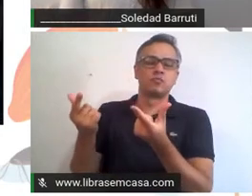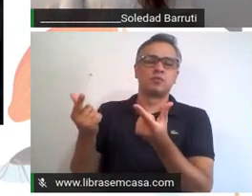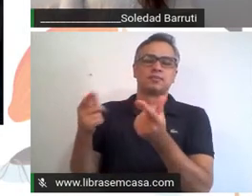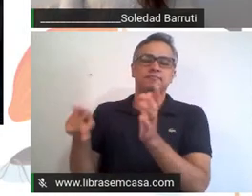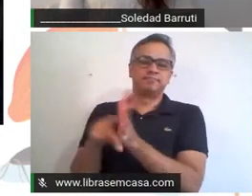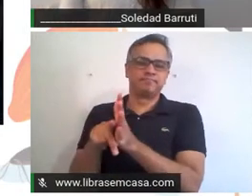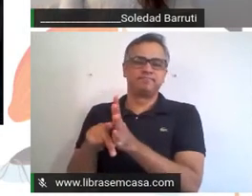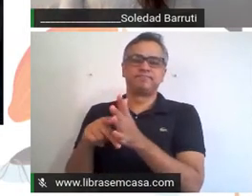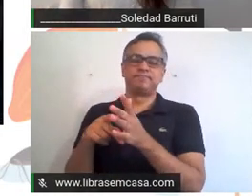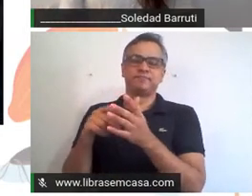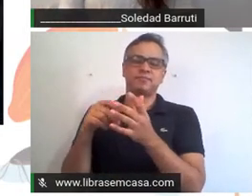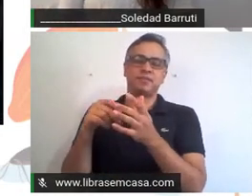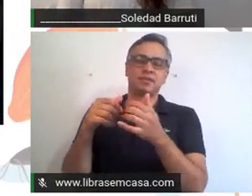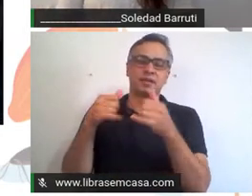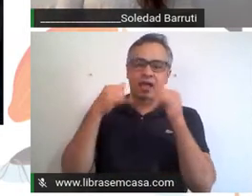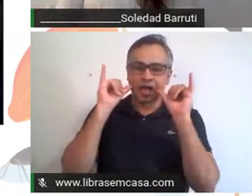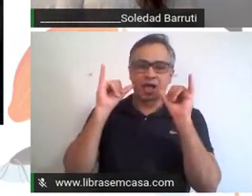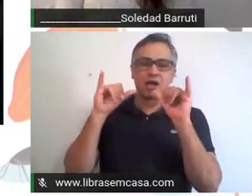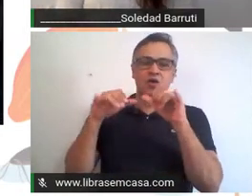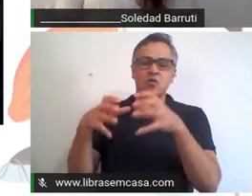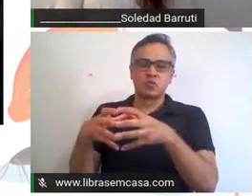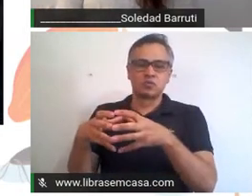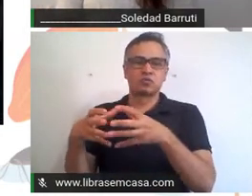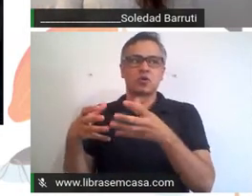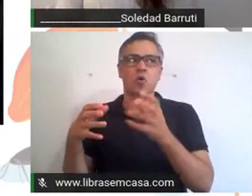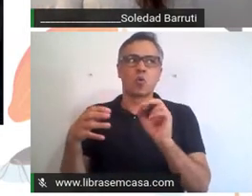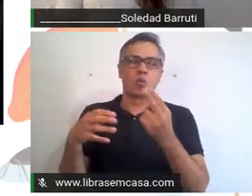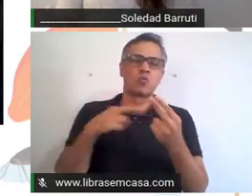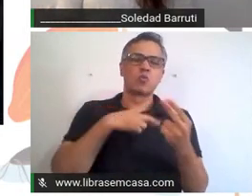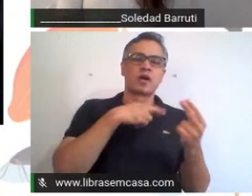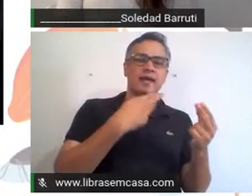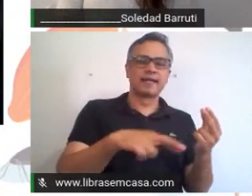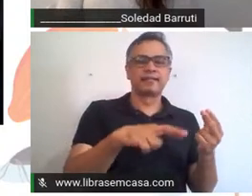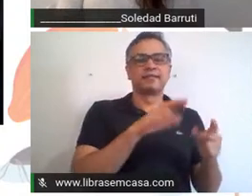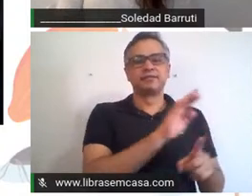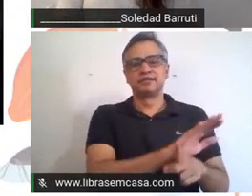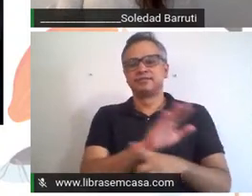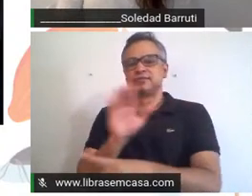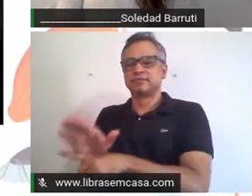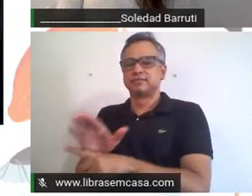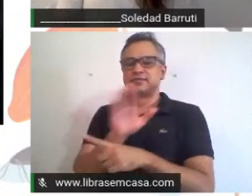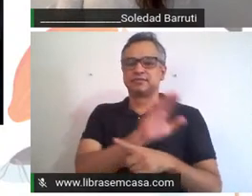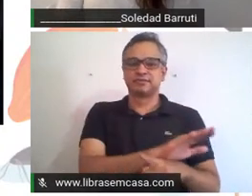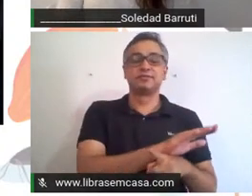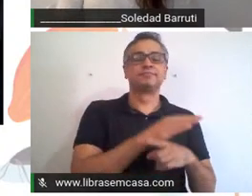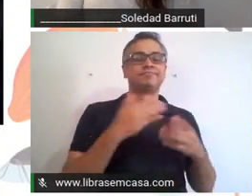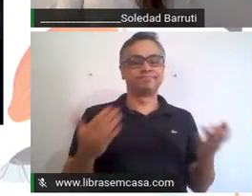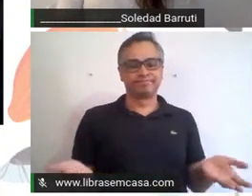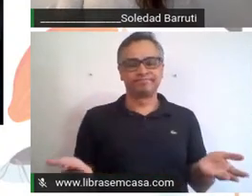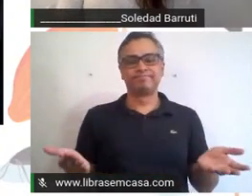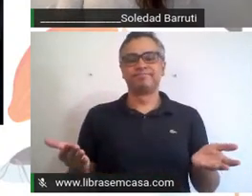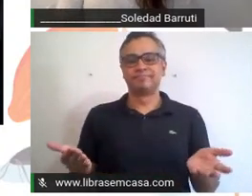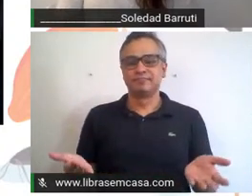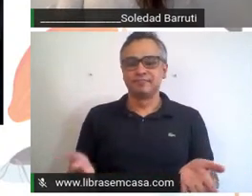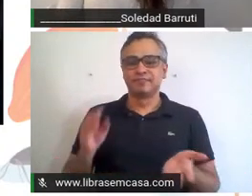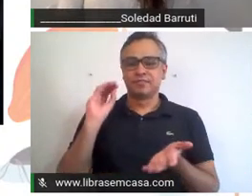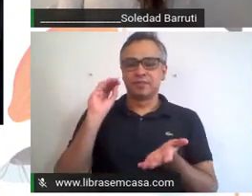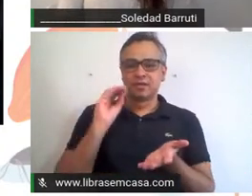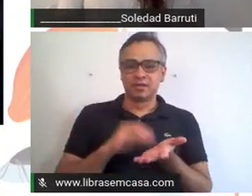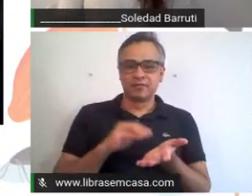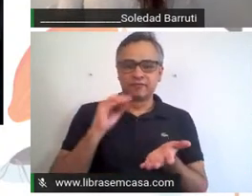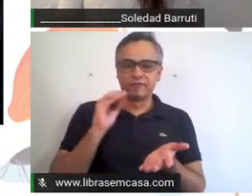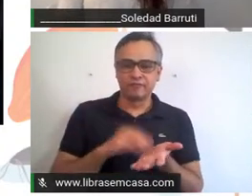seja setor financeiro, seja o agronegócio, ou seja grupos religiosos, como evangélicos e assim por diante. Quer dizer, isso é o que